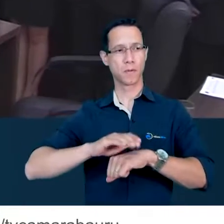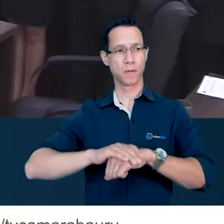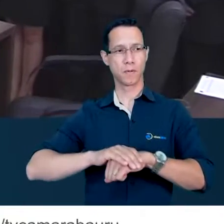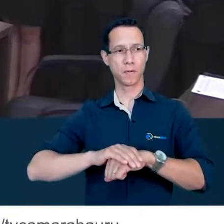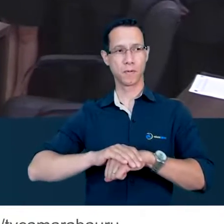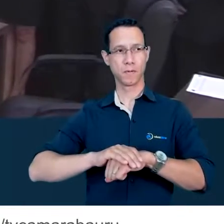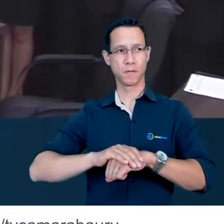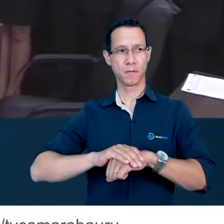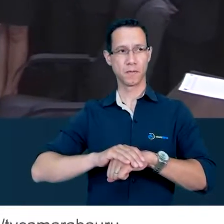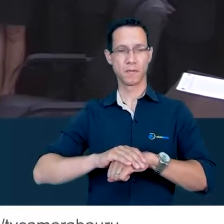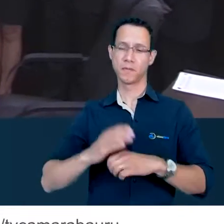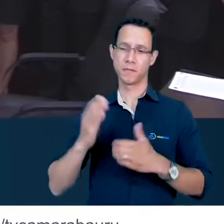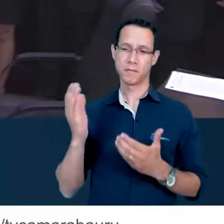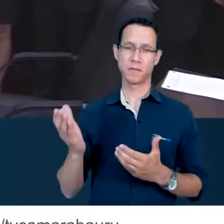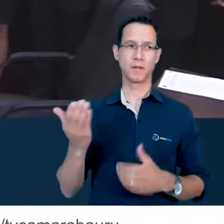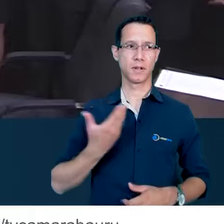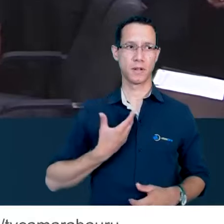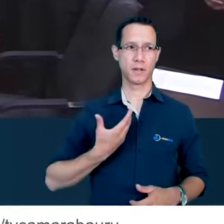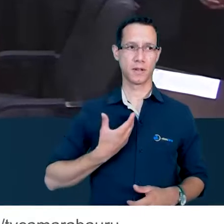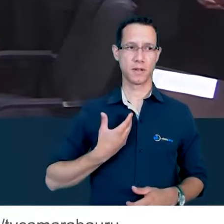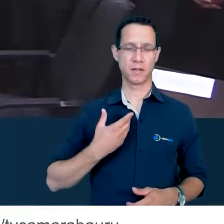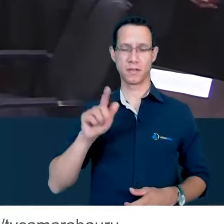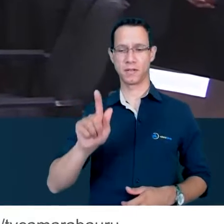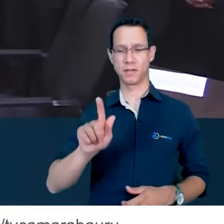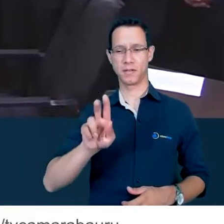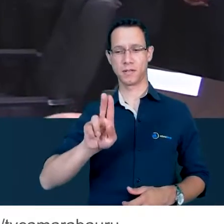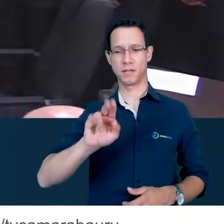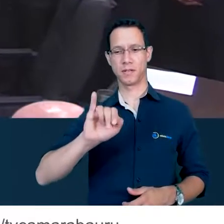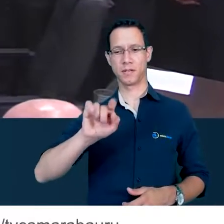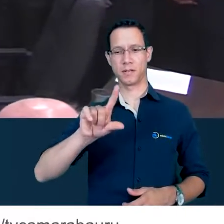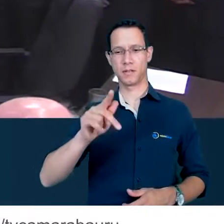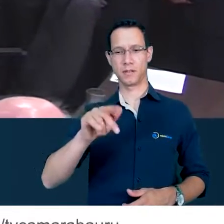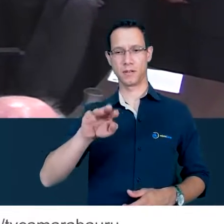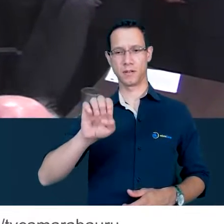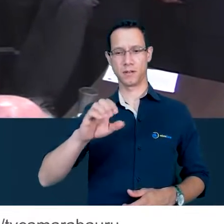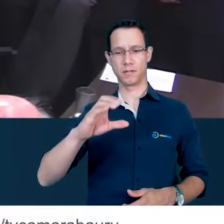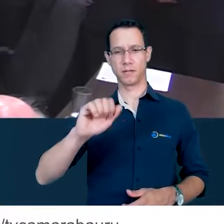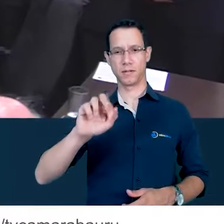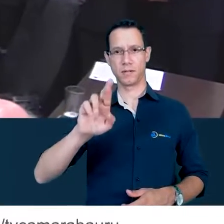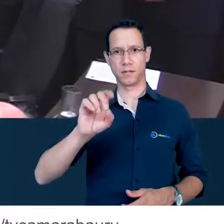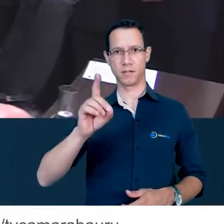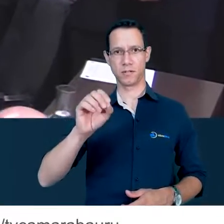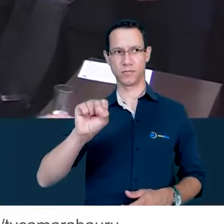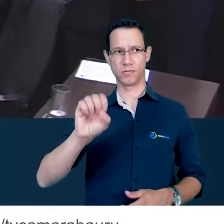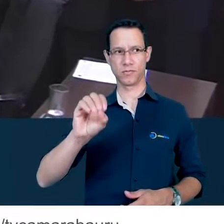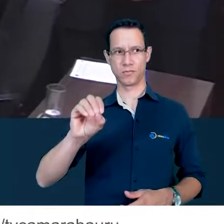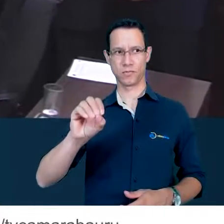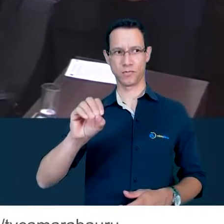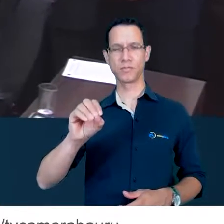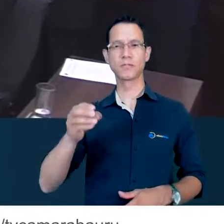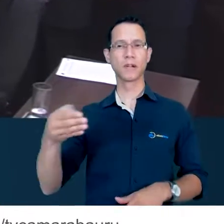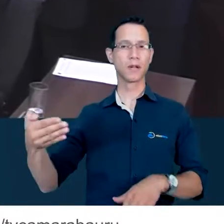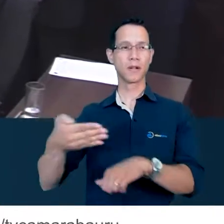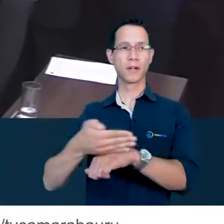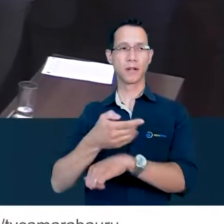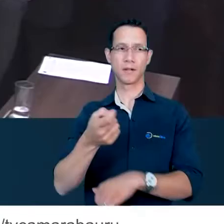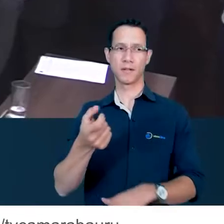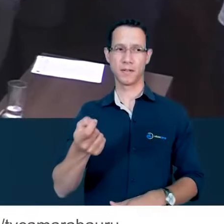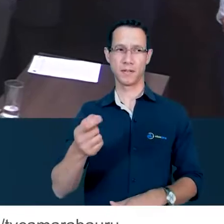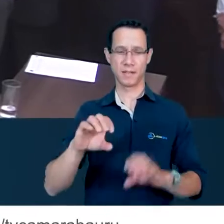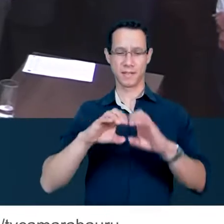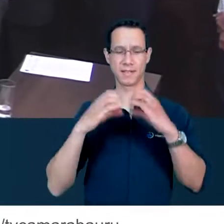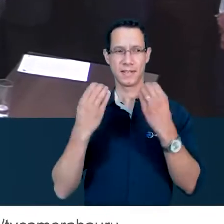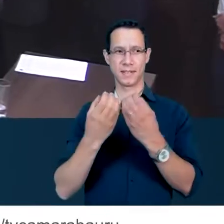do nosso amigo Guilherme Berriel Cardoso, durante a curta passagem por esta Casa de